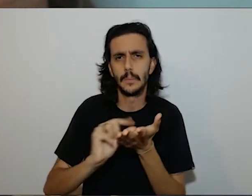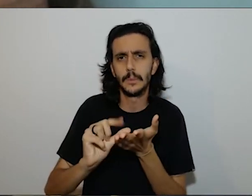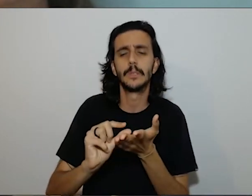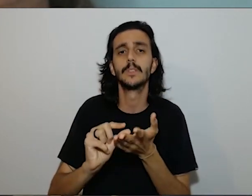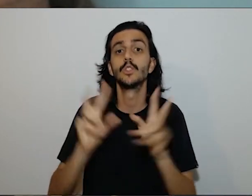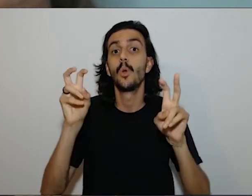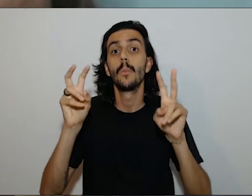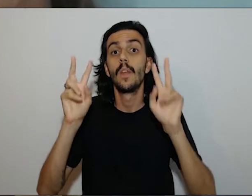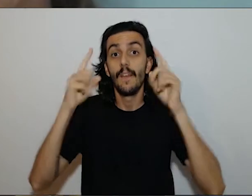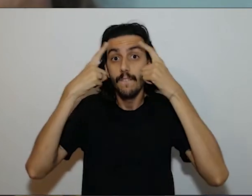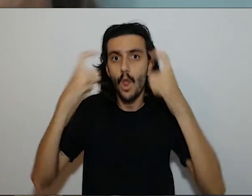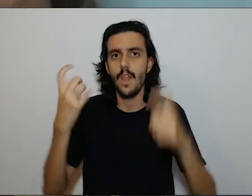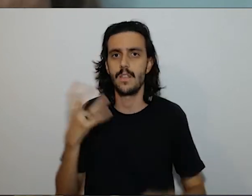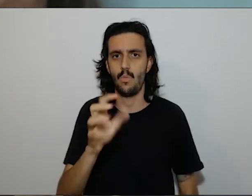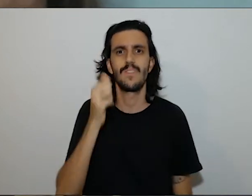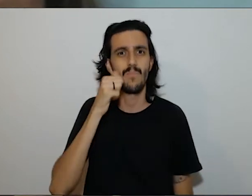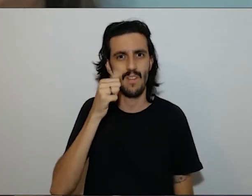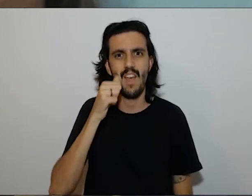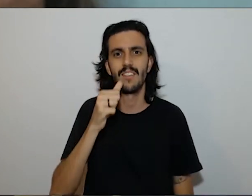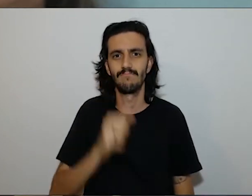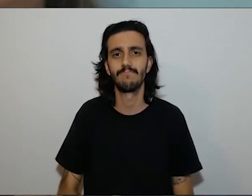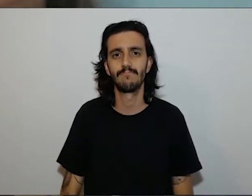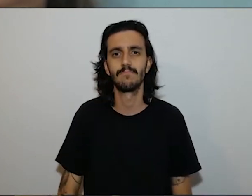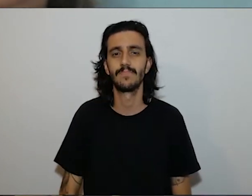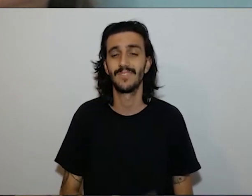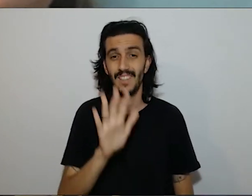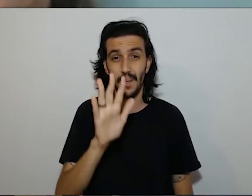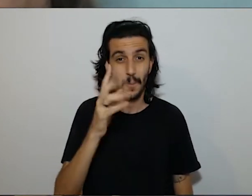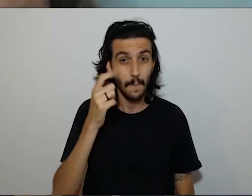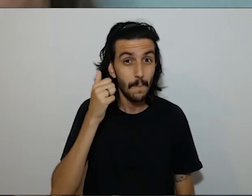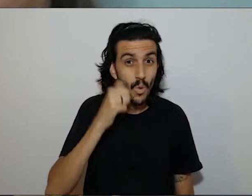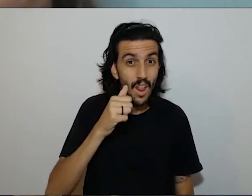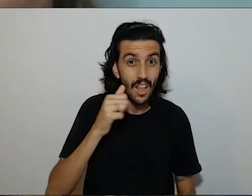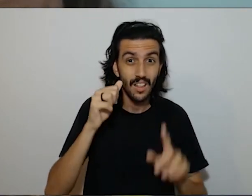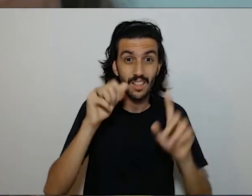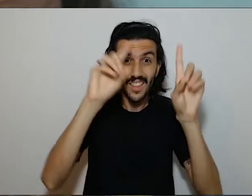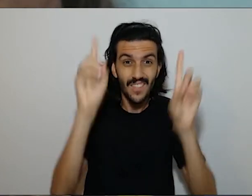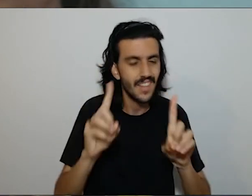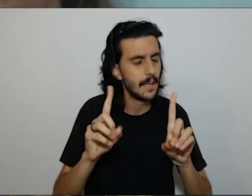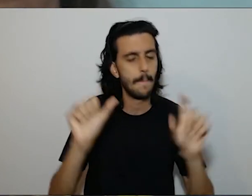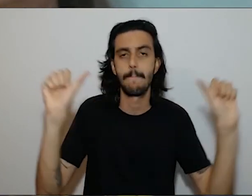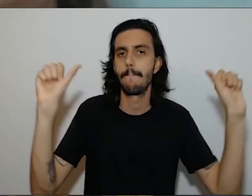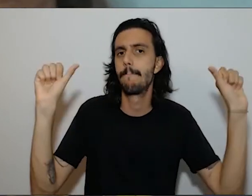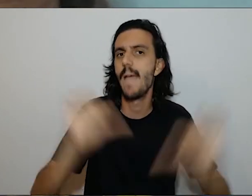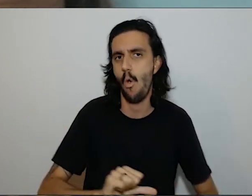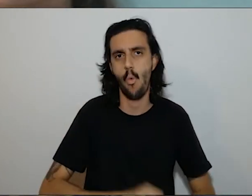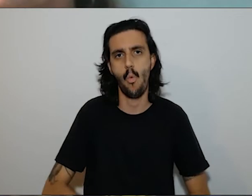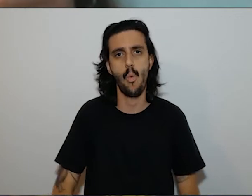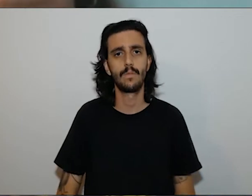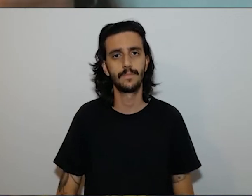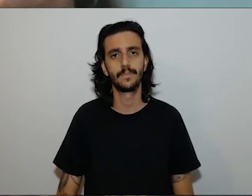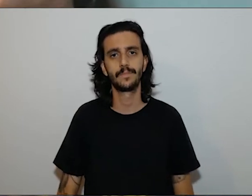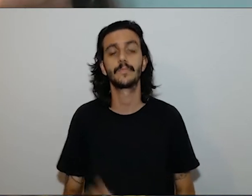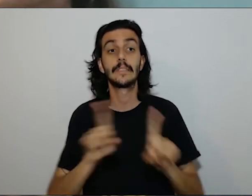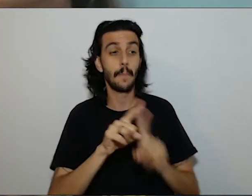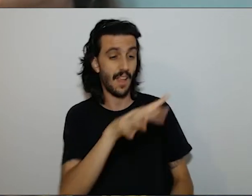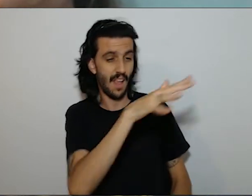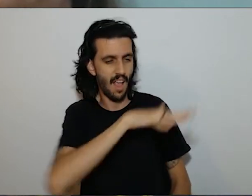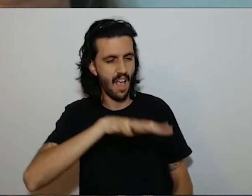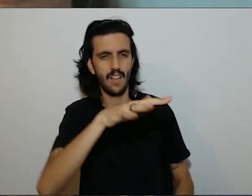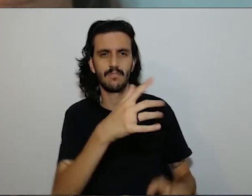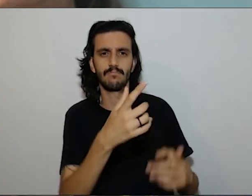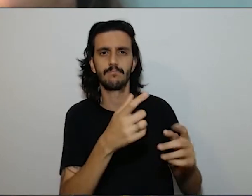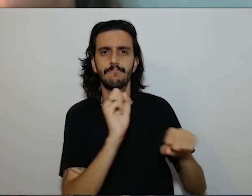tem acontecido em geral com a mulher com deficiência é muito pior competindo no mercado de trabalho com os homens